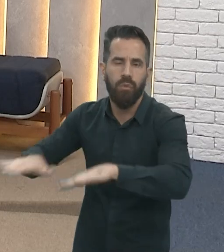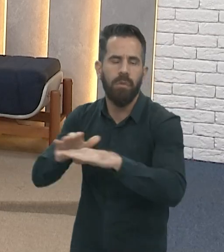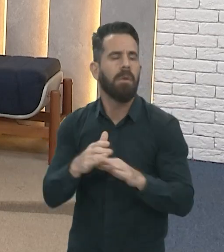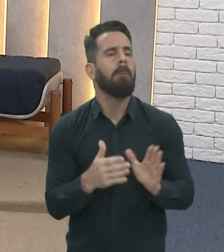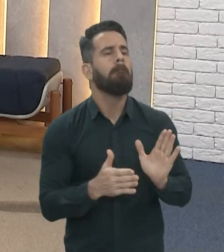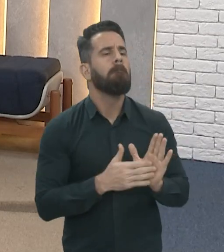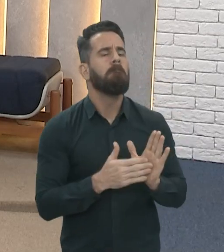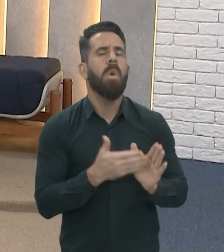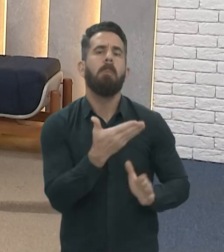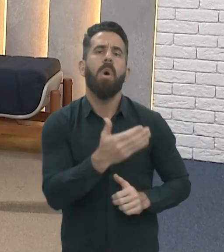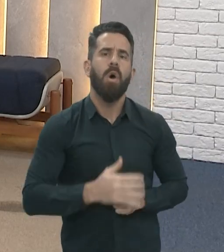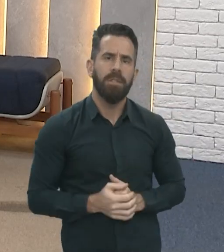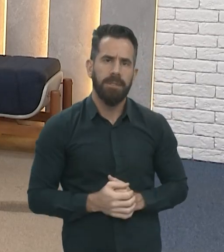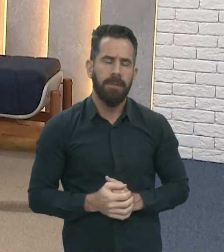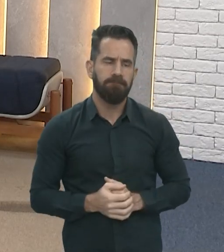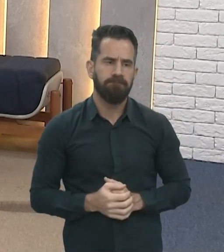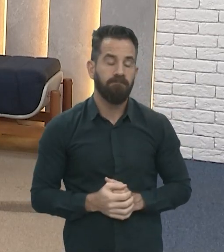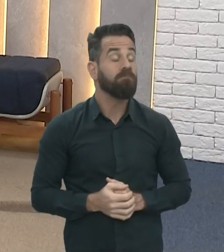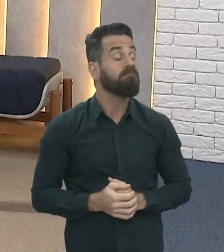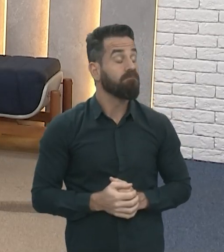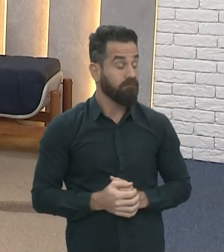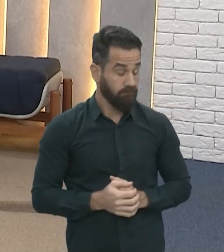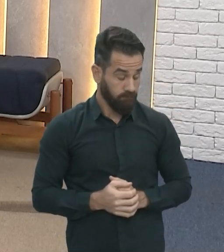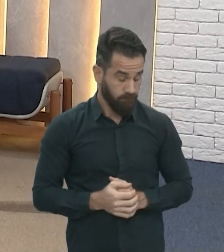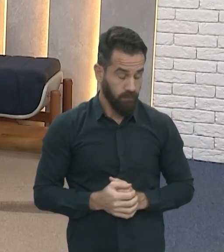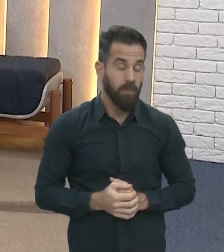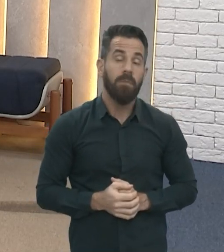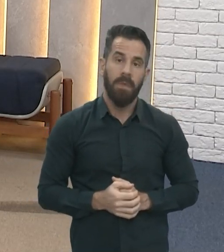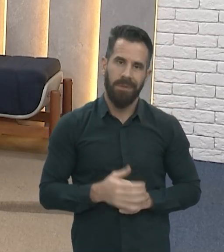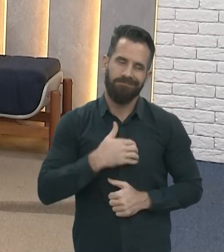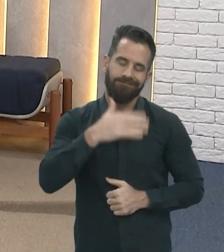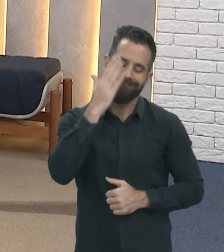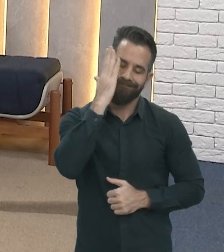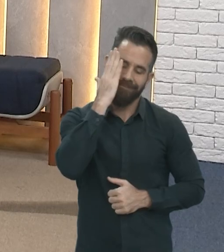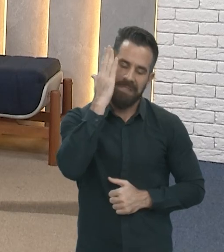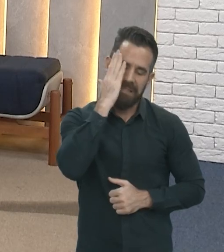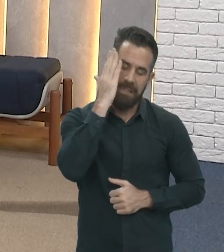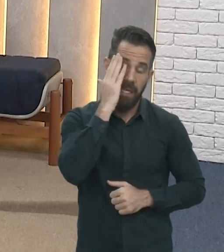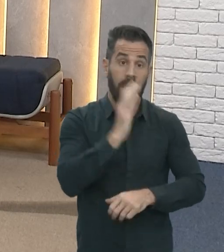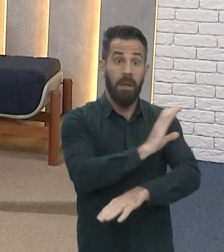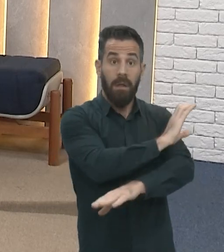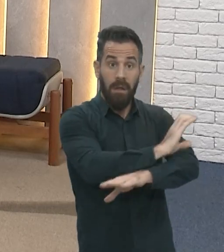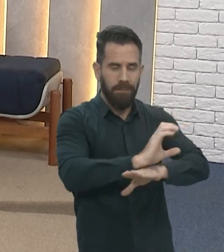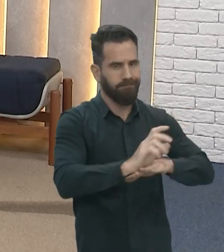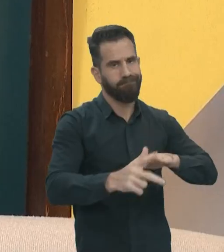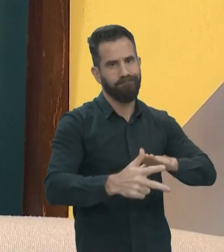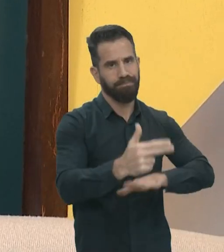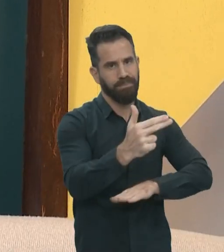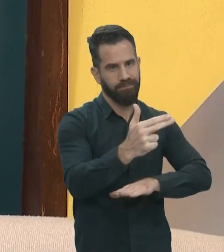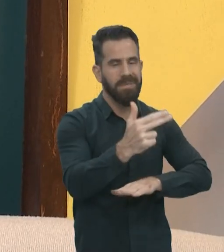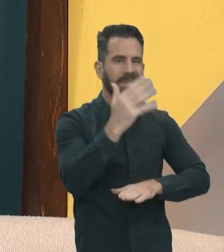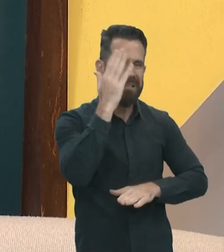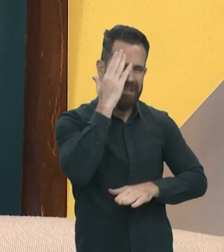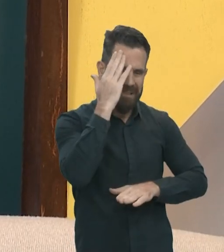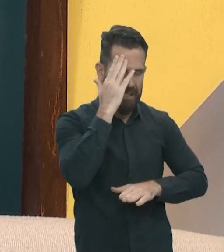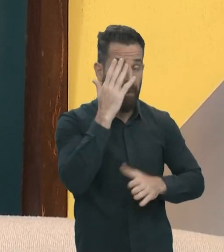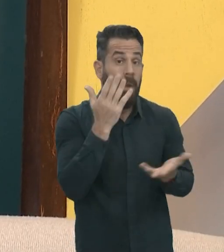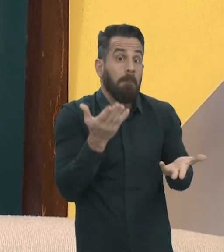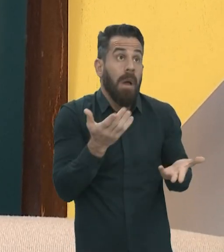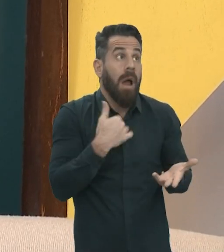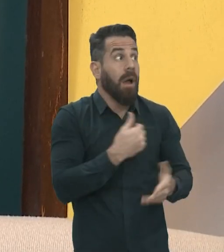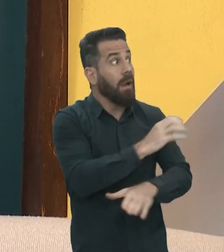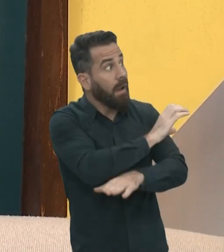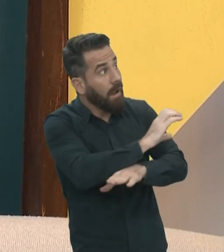sofrendo constantemente com cortes, nós sabemos disso, o que é lamentável quando a gente pensa uma política de desenvolvimento nacional,